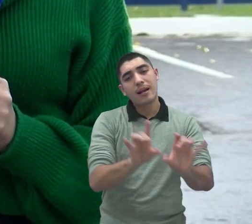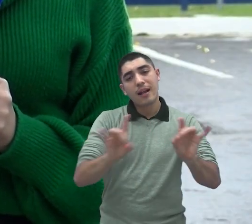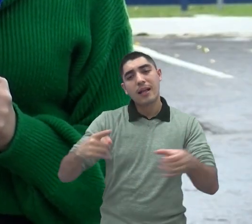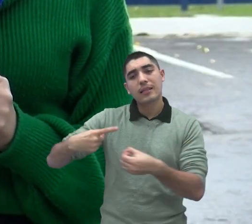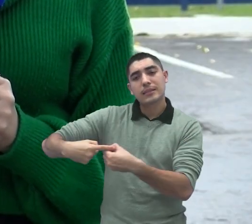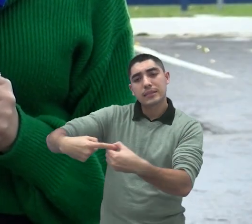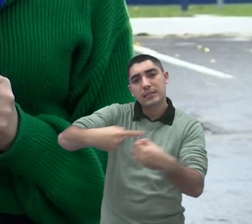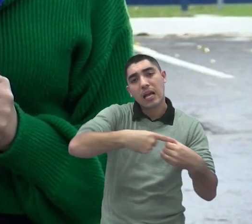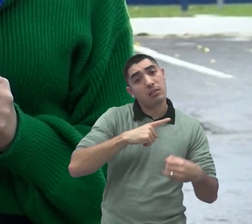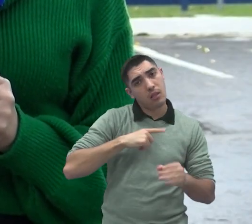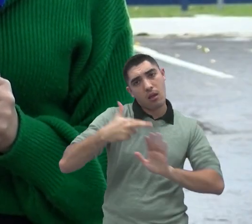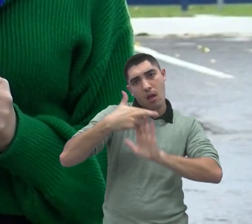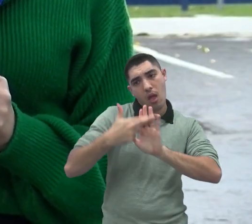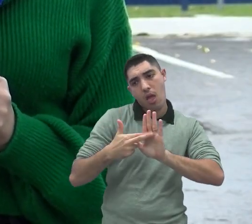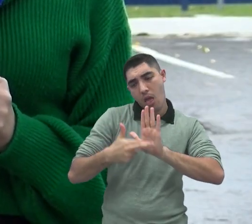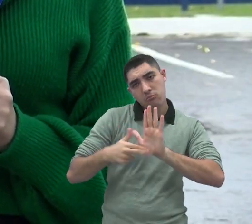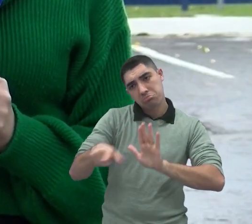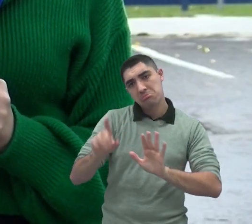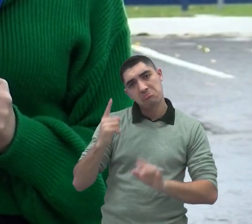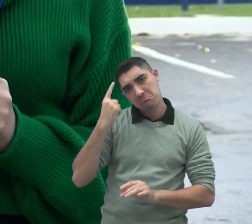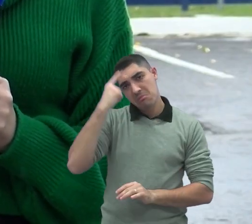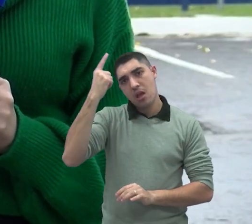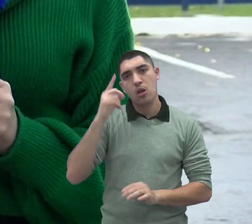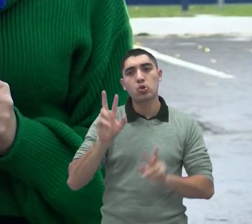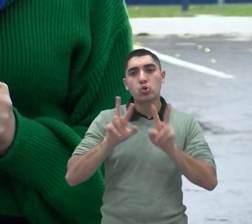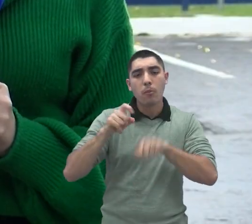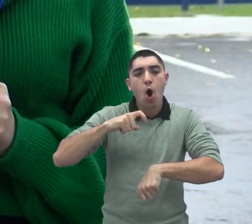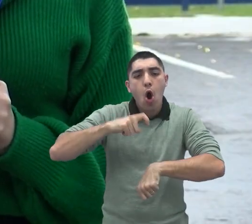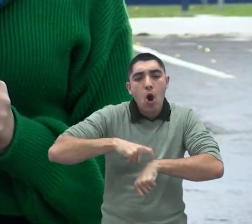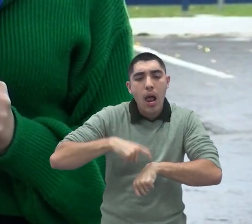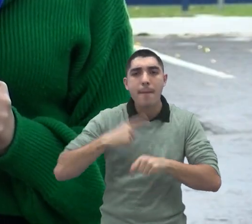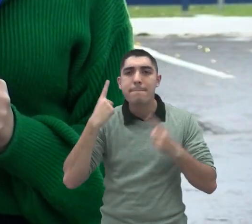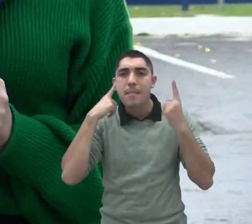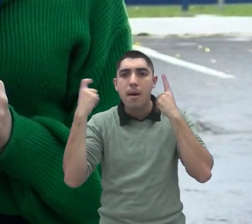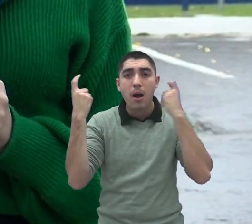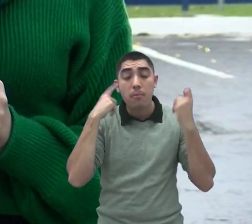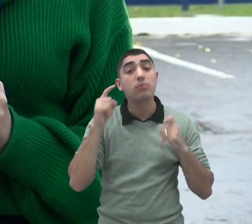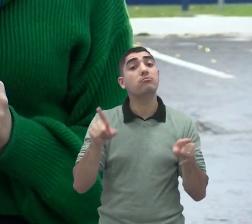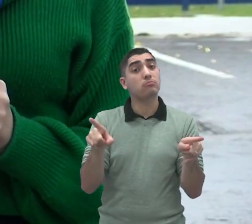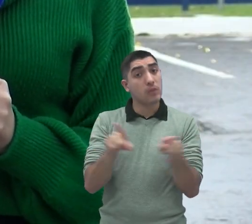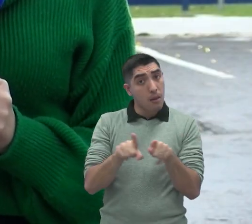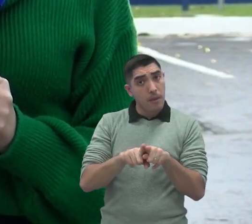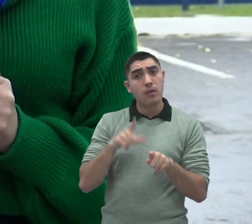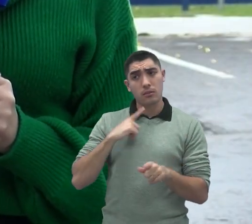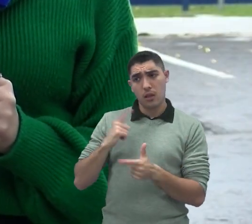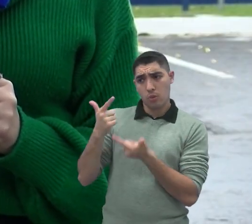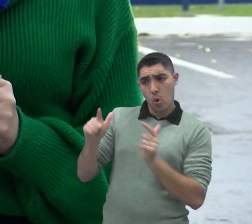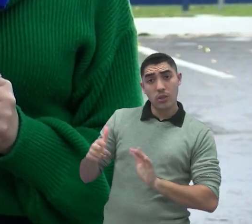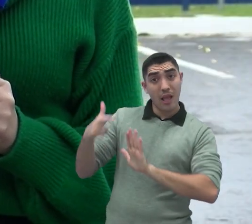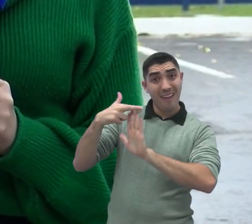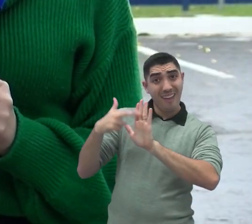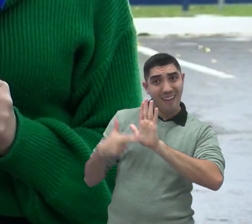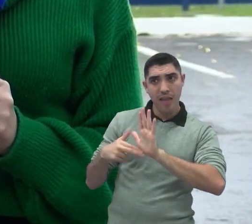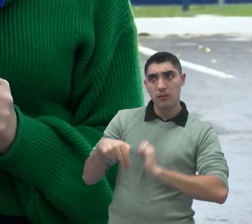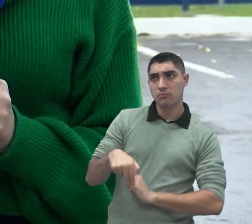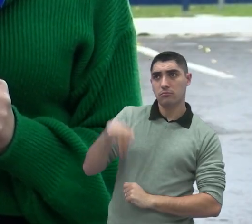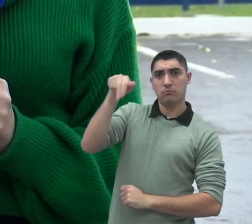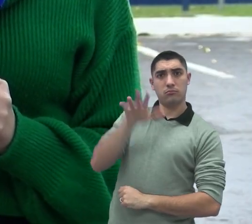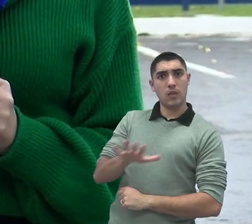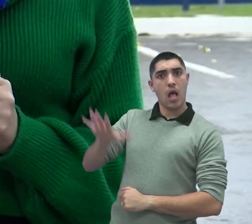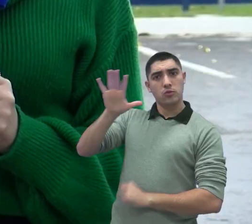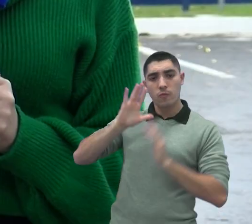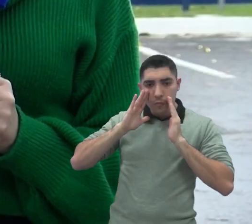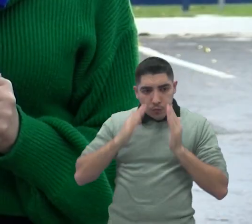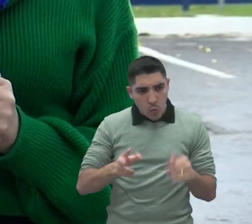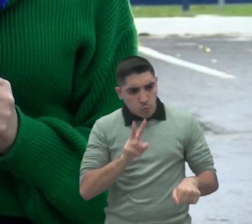município tem sua própria regulamentação para definir horários e limites para o barulho. Além disso, existem diversas normas nacionais que